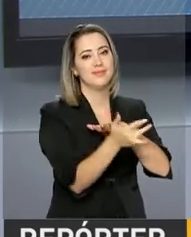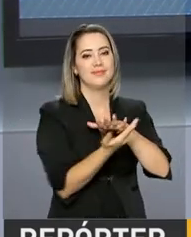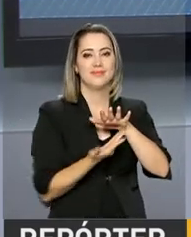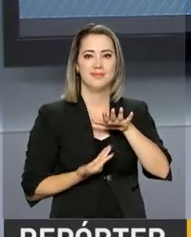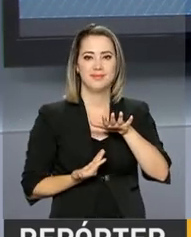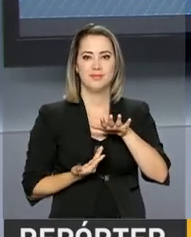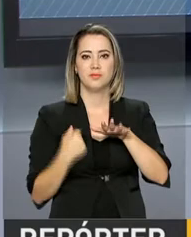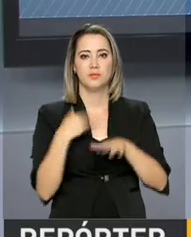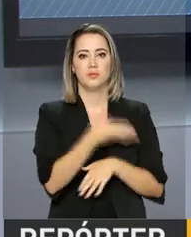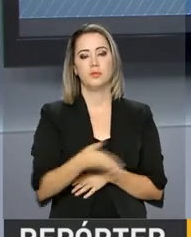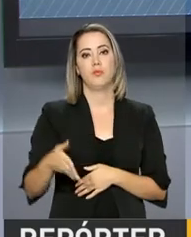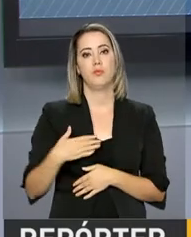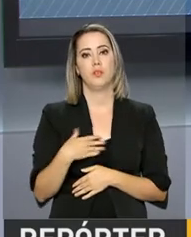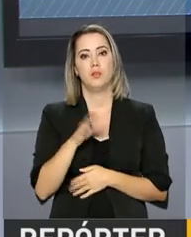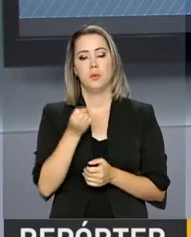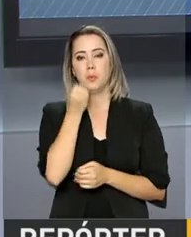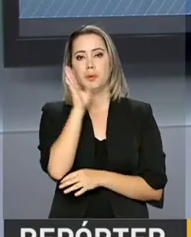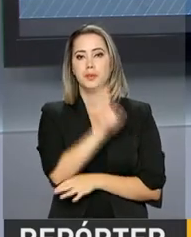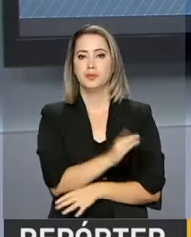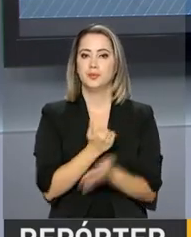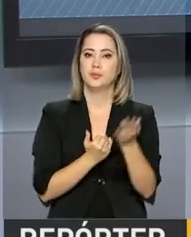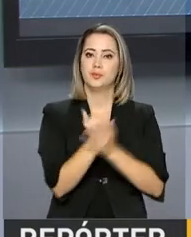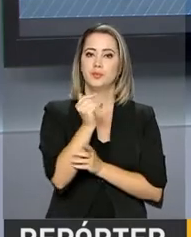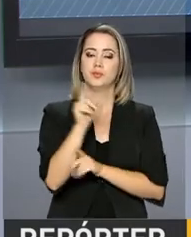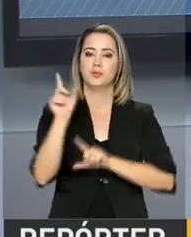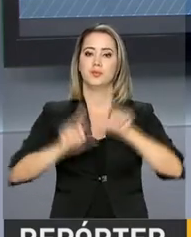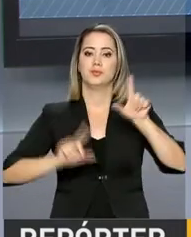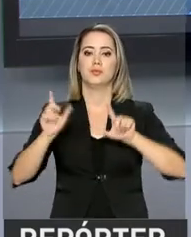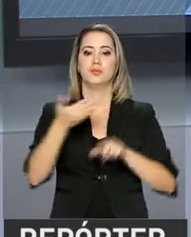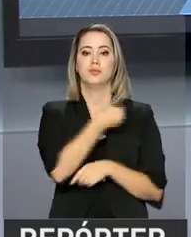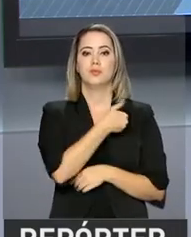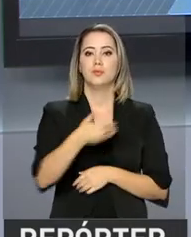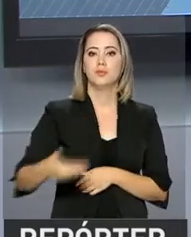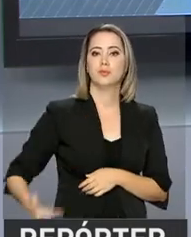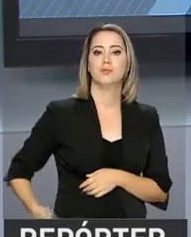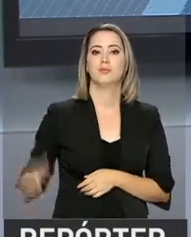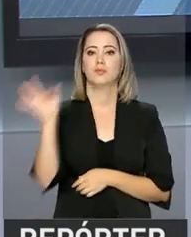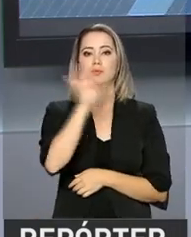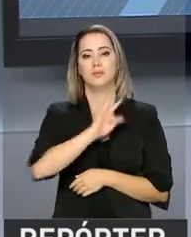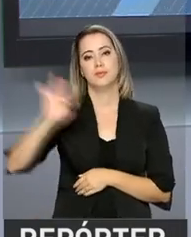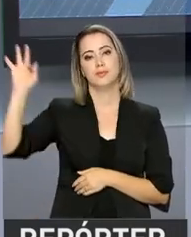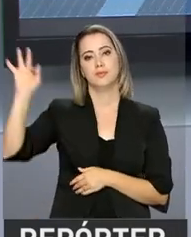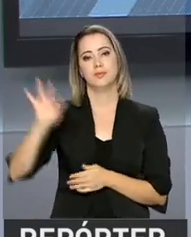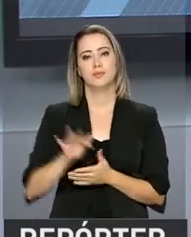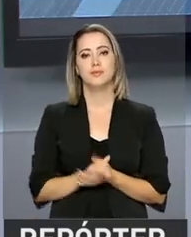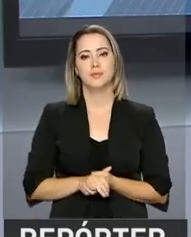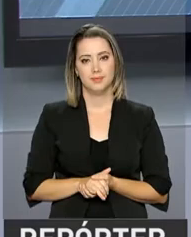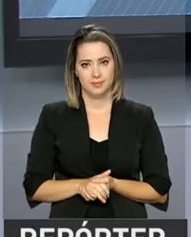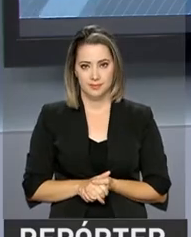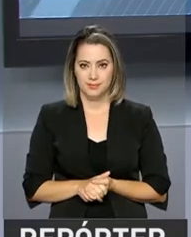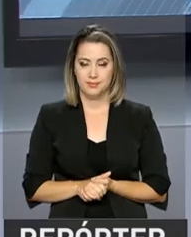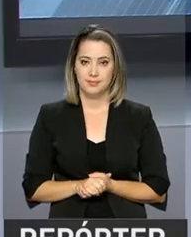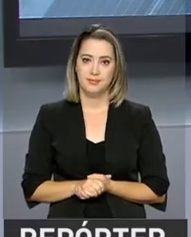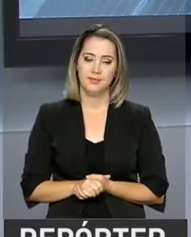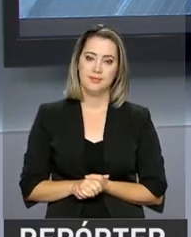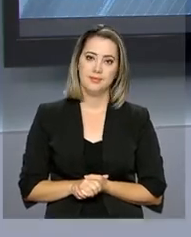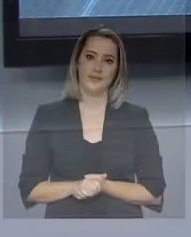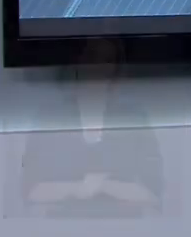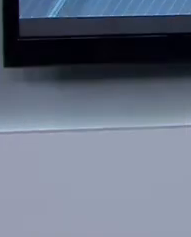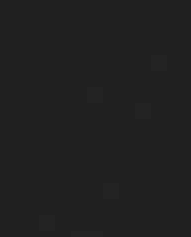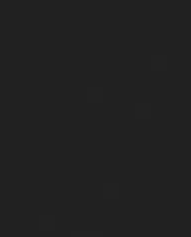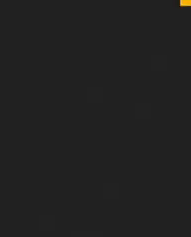nossas redes sociais. Uma boa tarde para você. Continue com a gente aqui na NBR, a TV do Governo Federal.